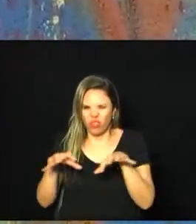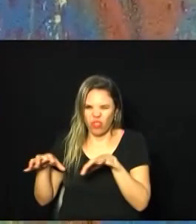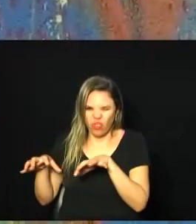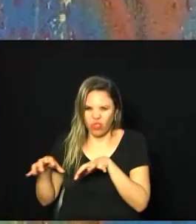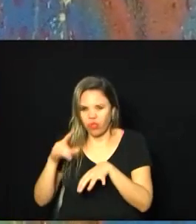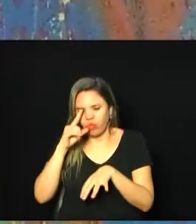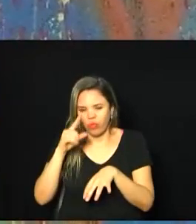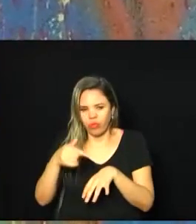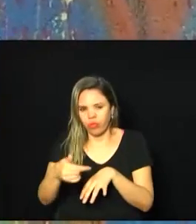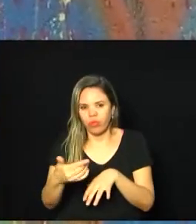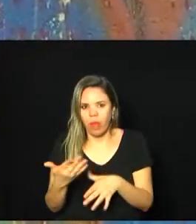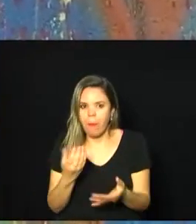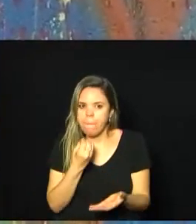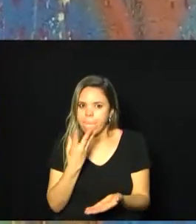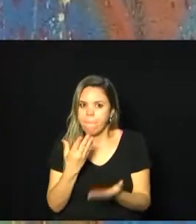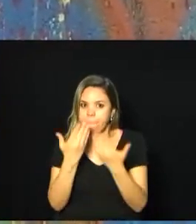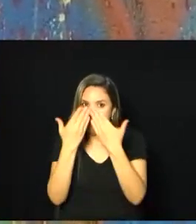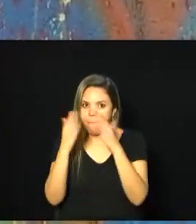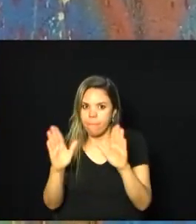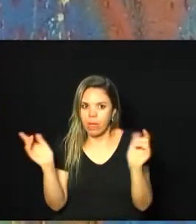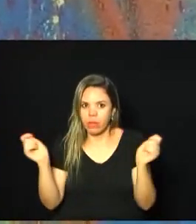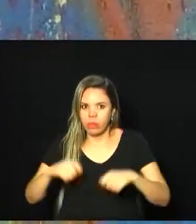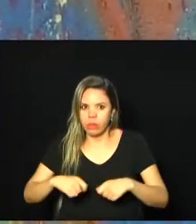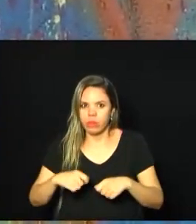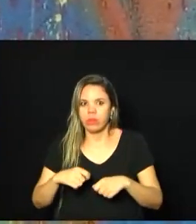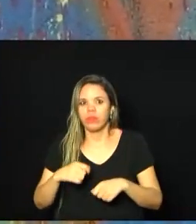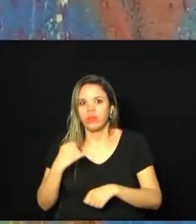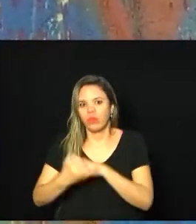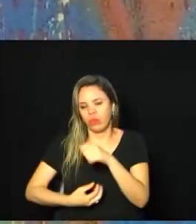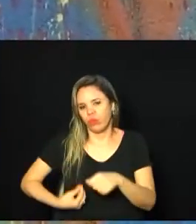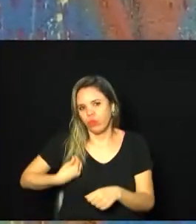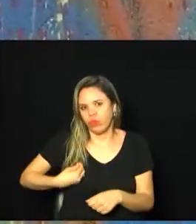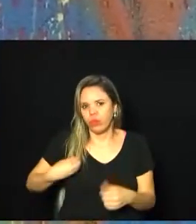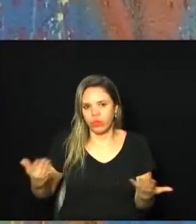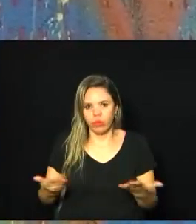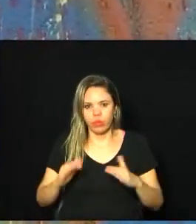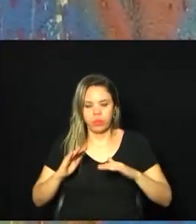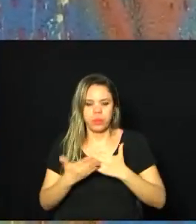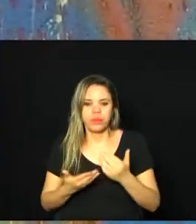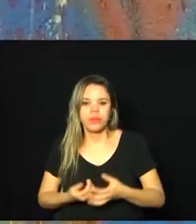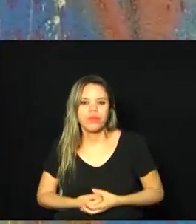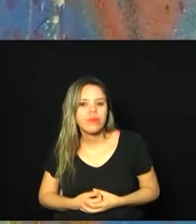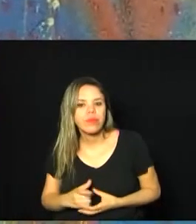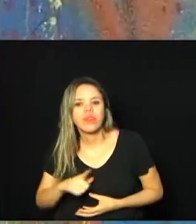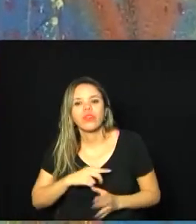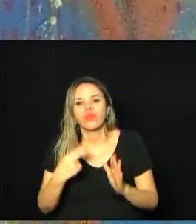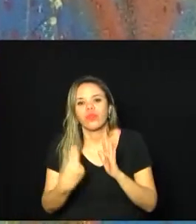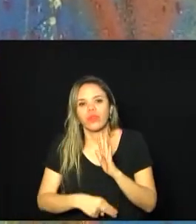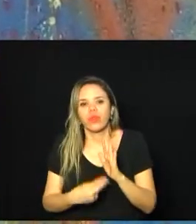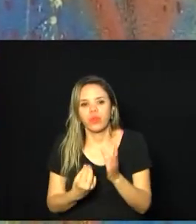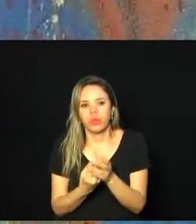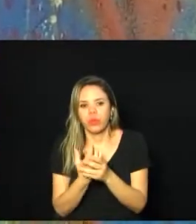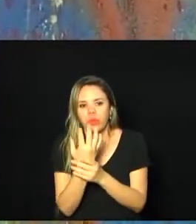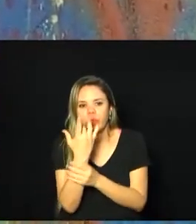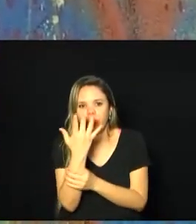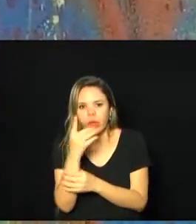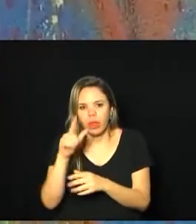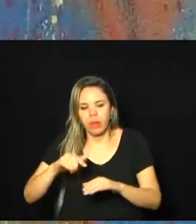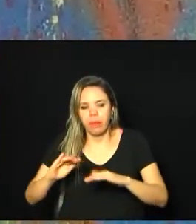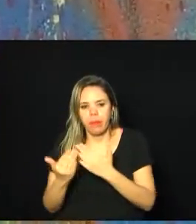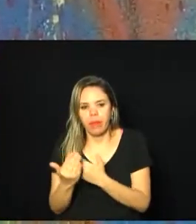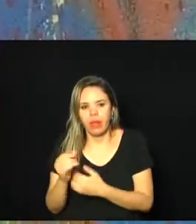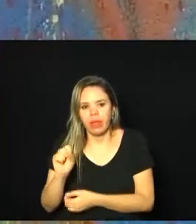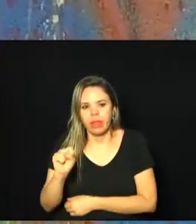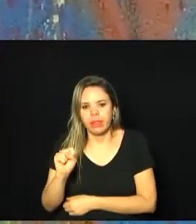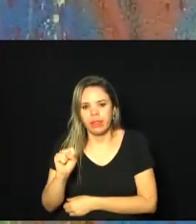próximos dias, que bom que o tempo abriu para a gente fazer o nosso link ao vivo aqui neste bairro, que tem nome de planta, mas é o Jardim Samambaia,